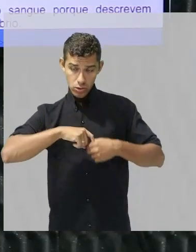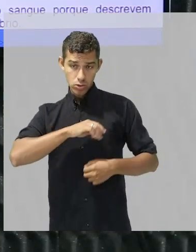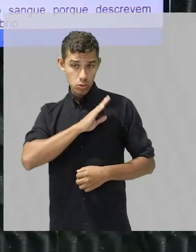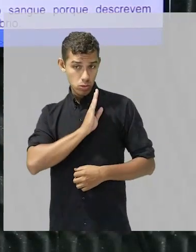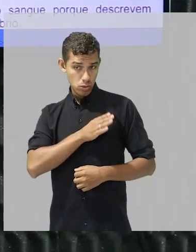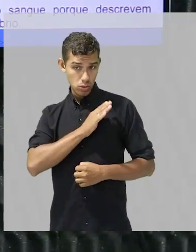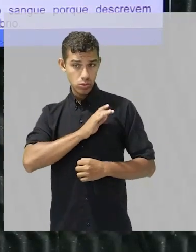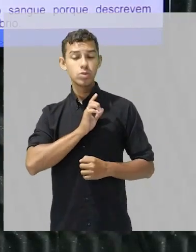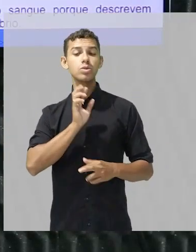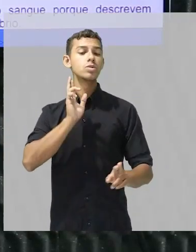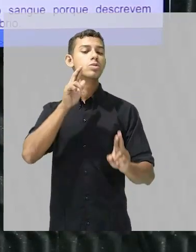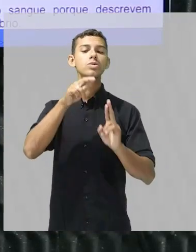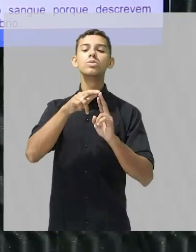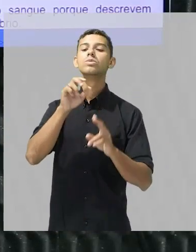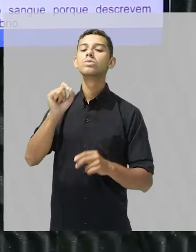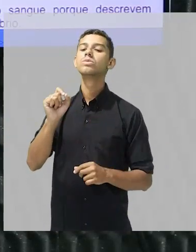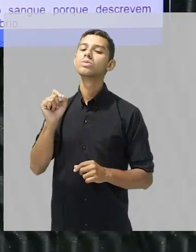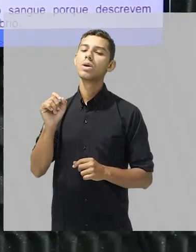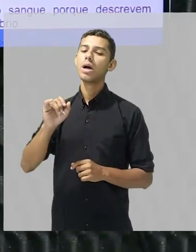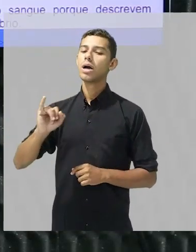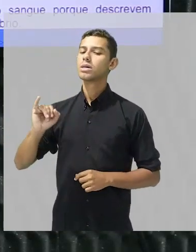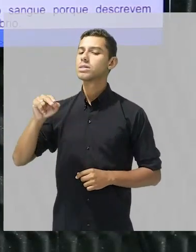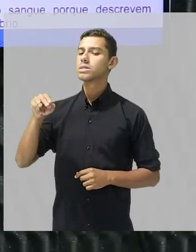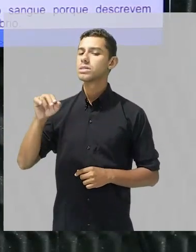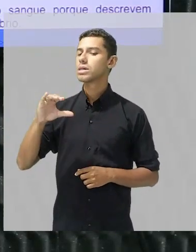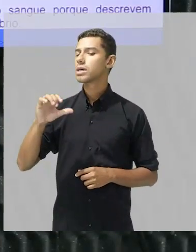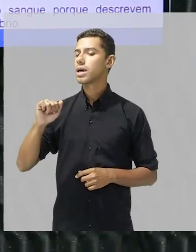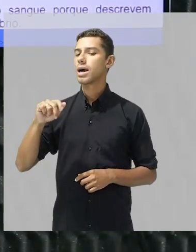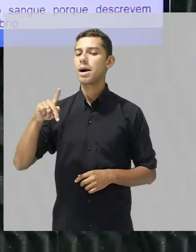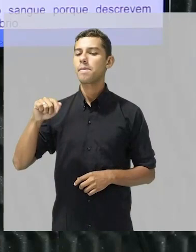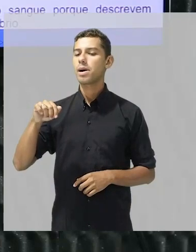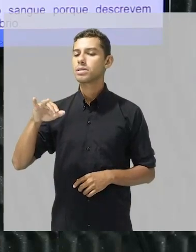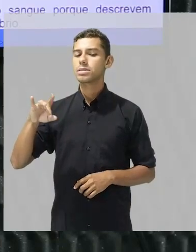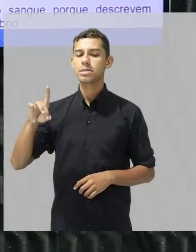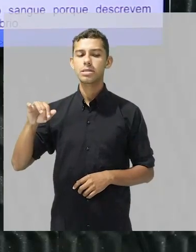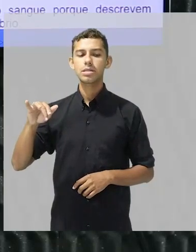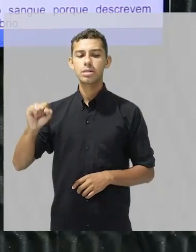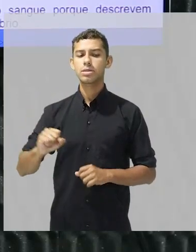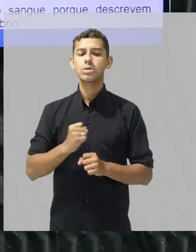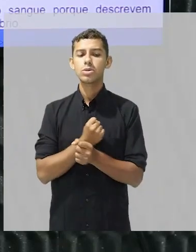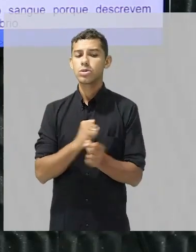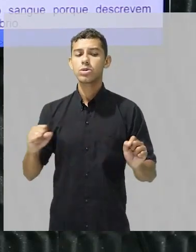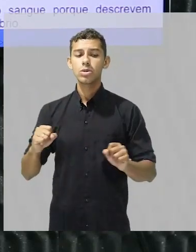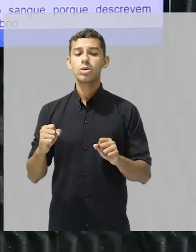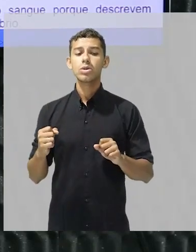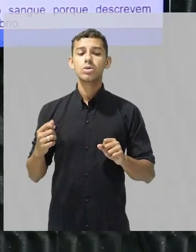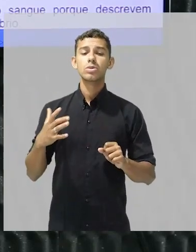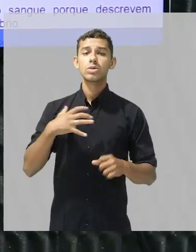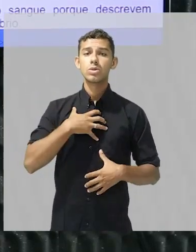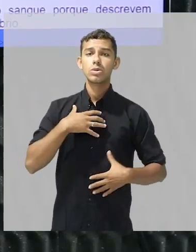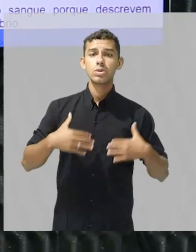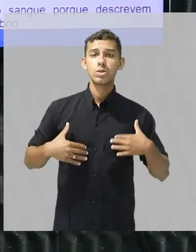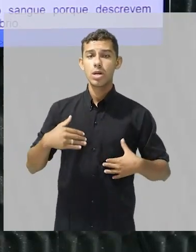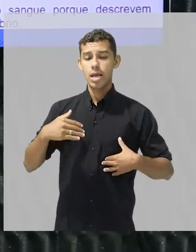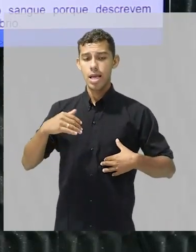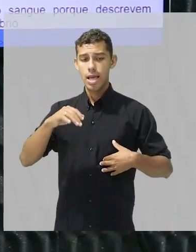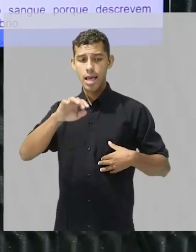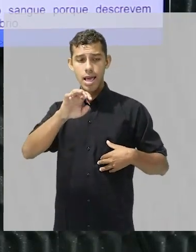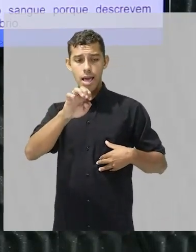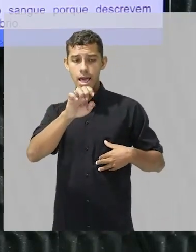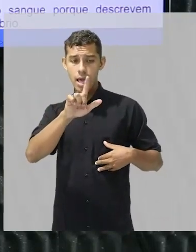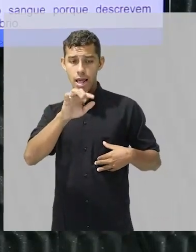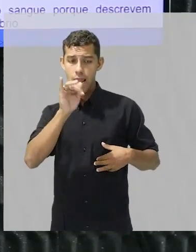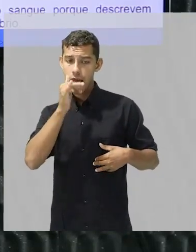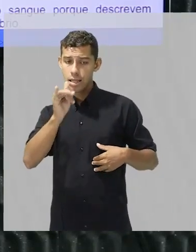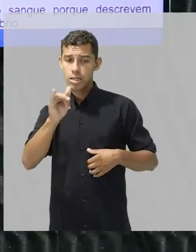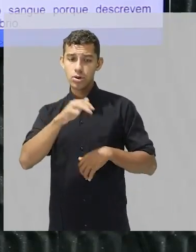refere à incapacidade de vencer o campo elétrico e a força elástica. Então, a gente não vê essa influência de campo elétrico